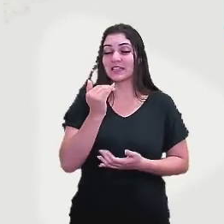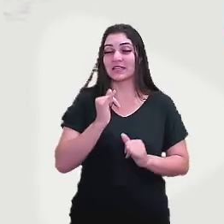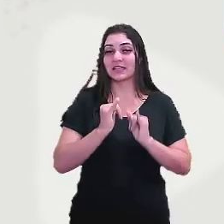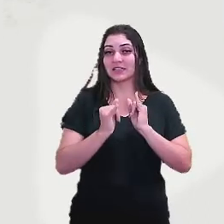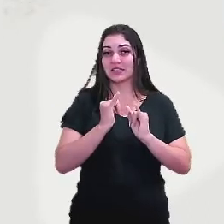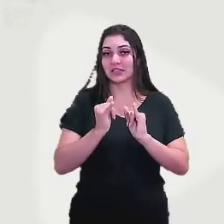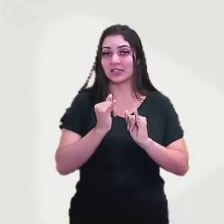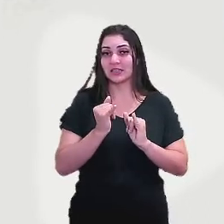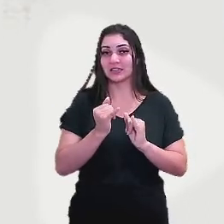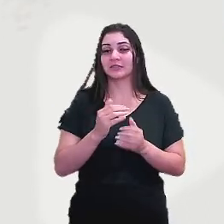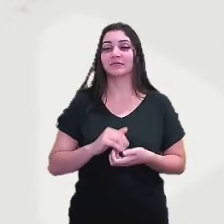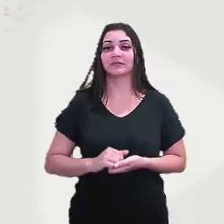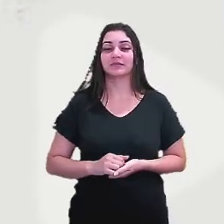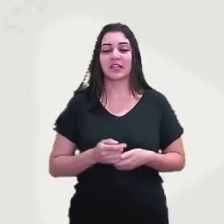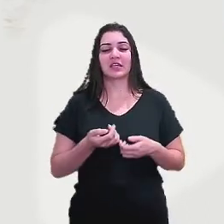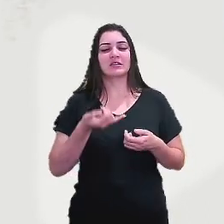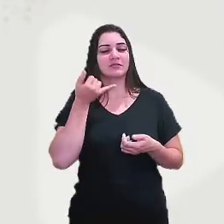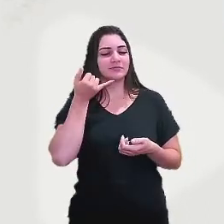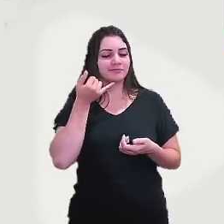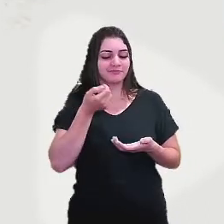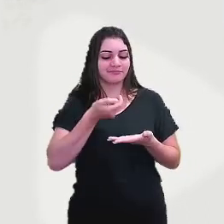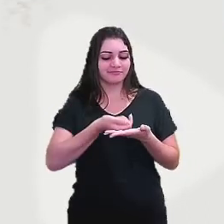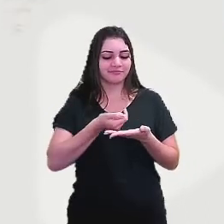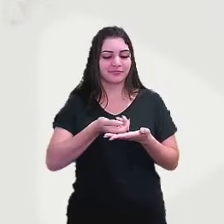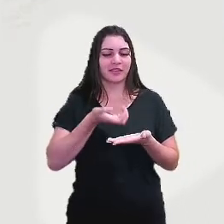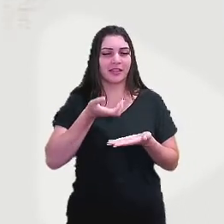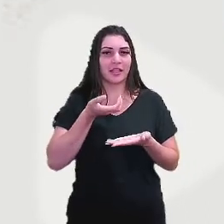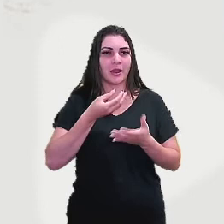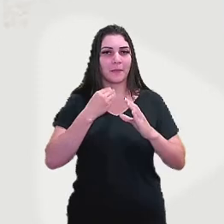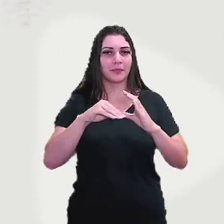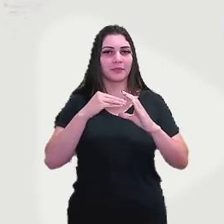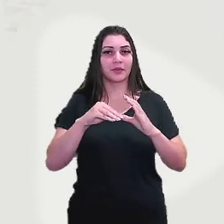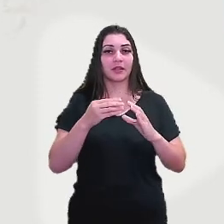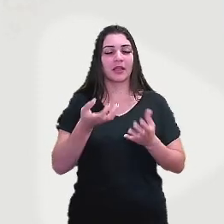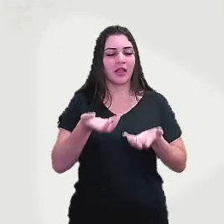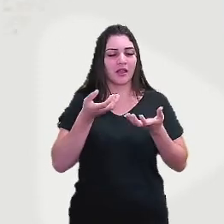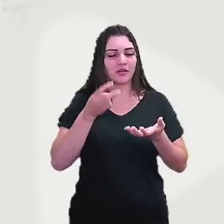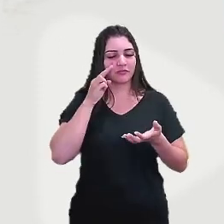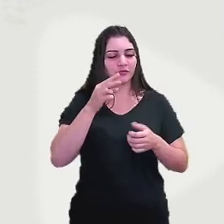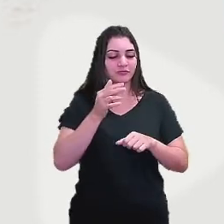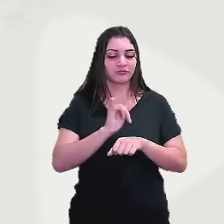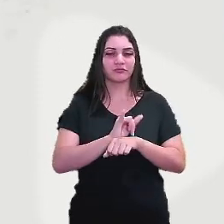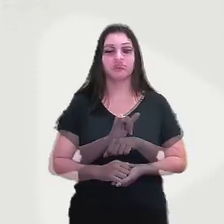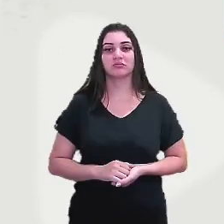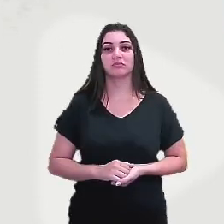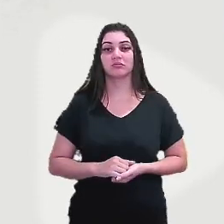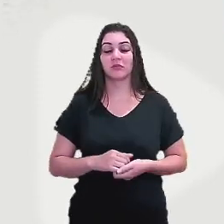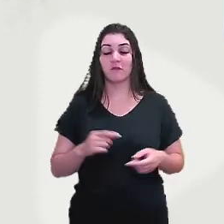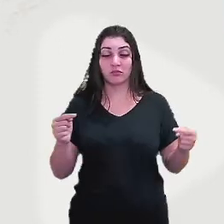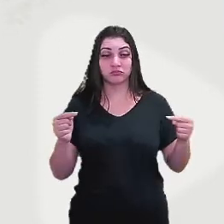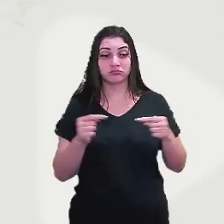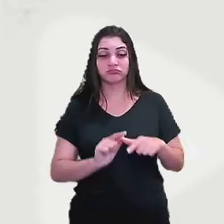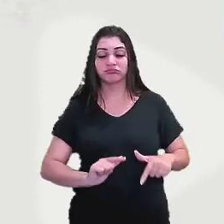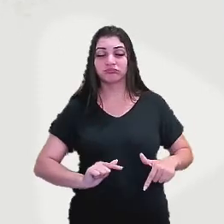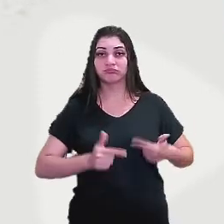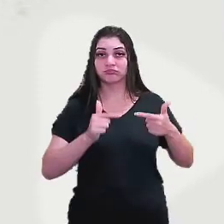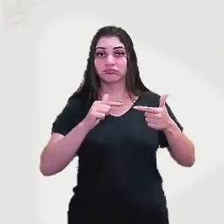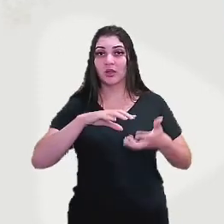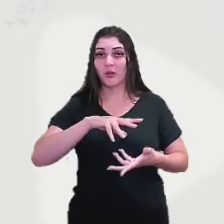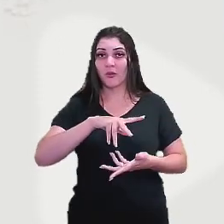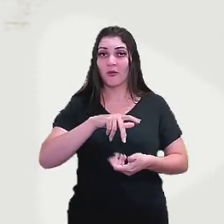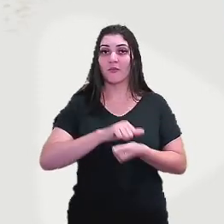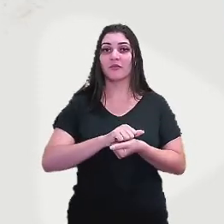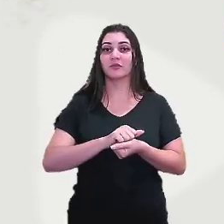gente fica mexendo no celular de instante, querendo mandar mensagem, querendo ver vídeo e não consegue. Então a internet foi o ponto de revolução mundial, foi o